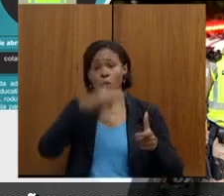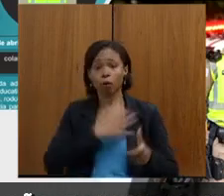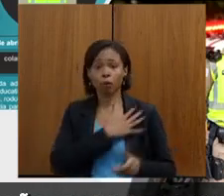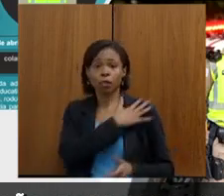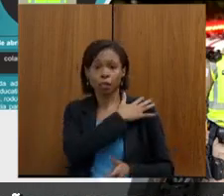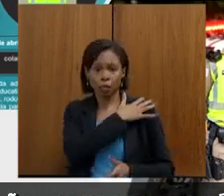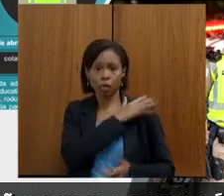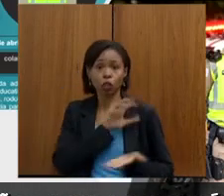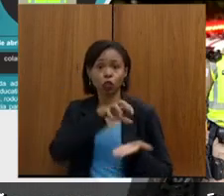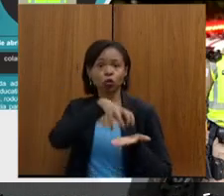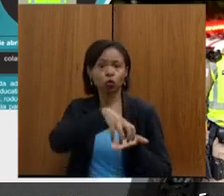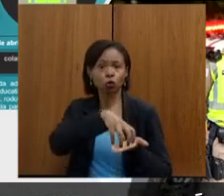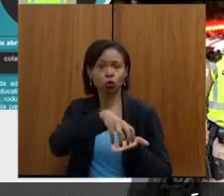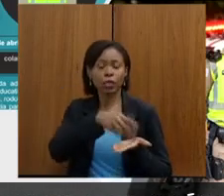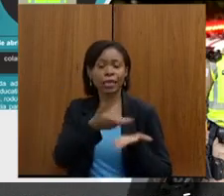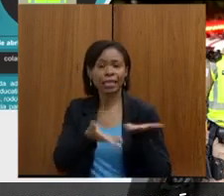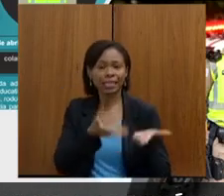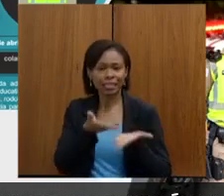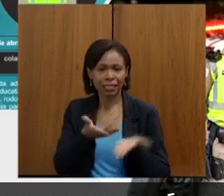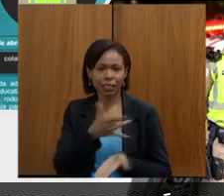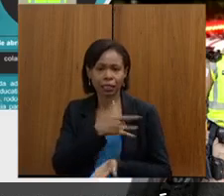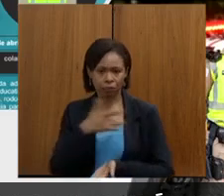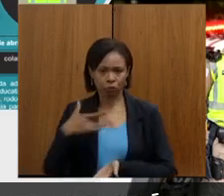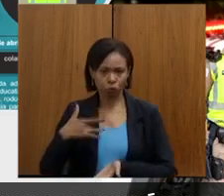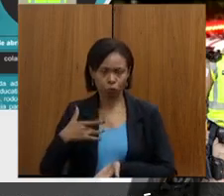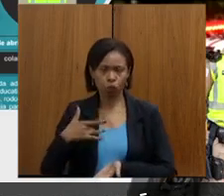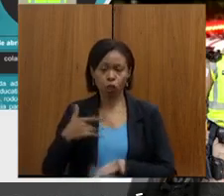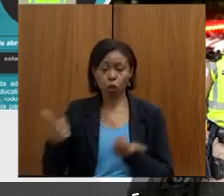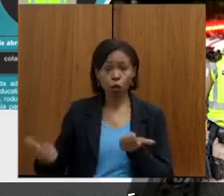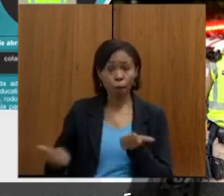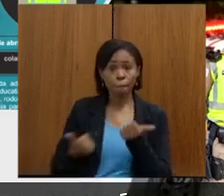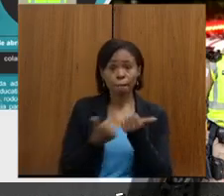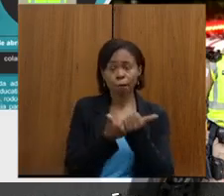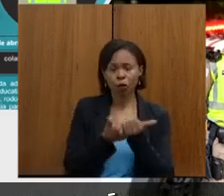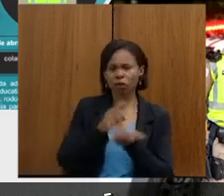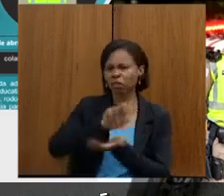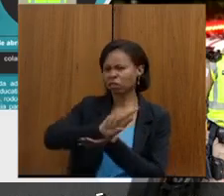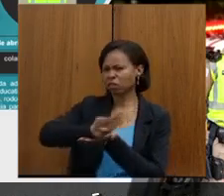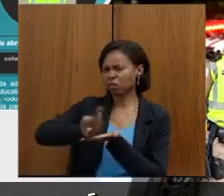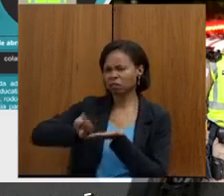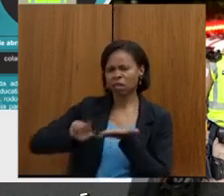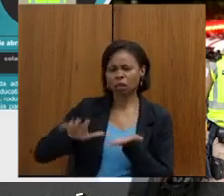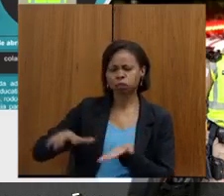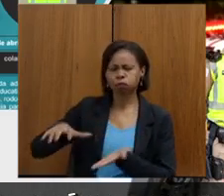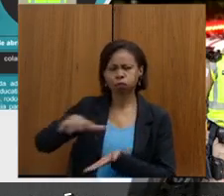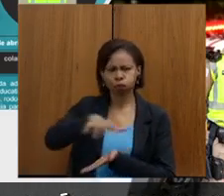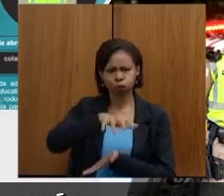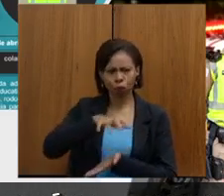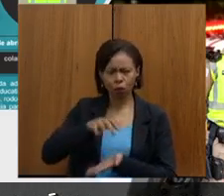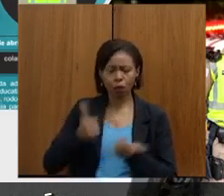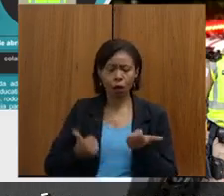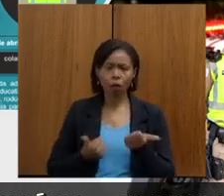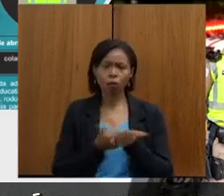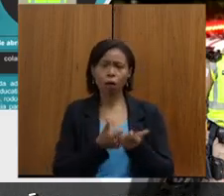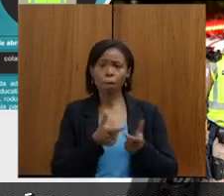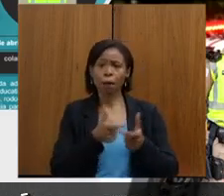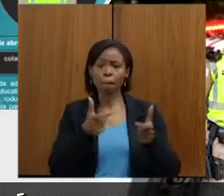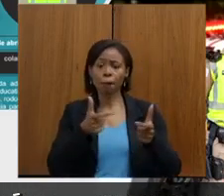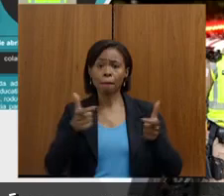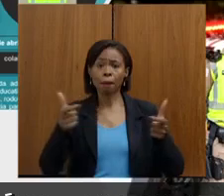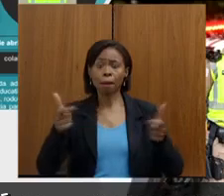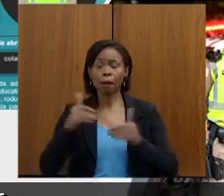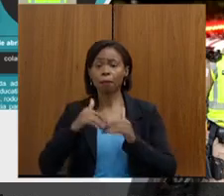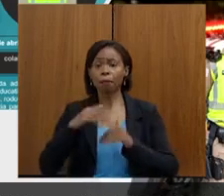à saúde que permitiram com o apoio de diversas diversos setores a gente ampliar em mais de